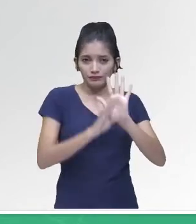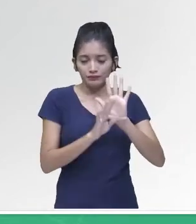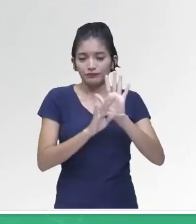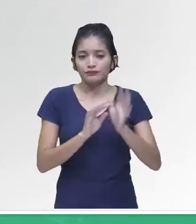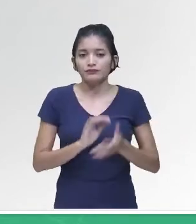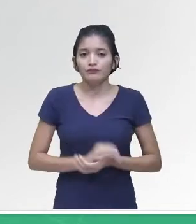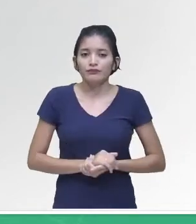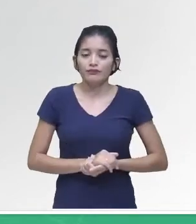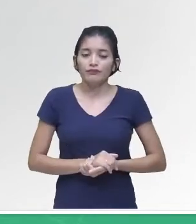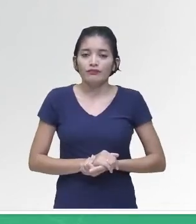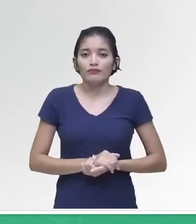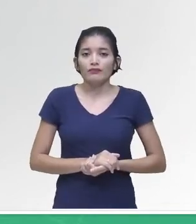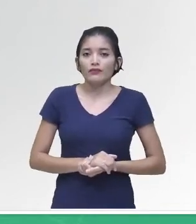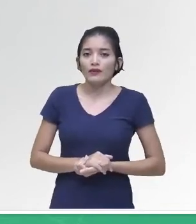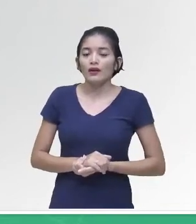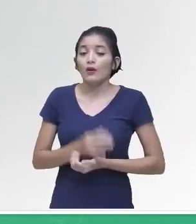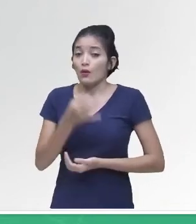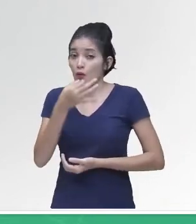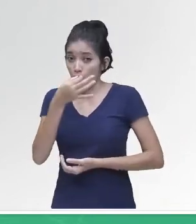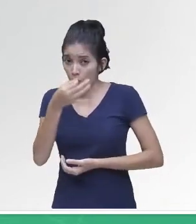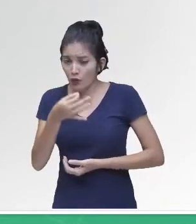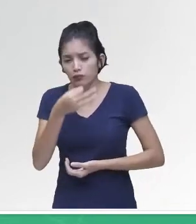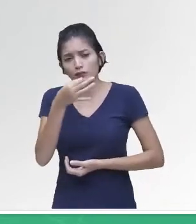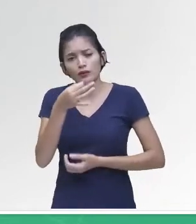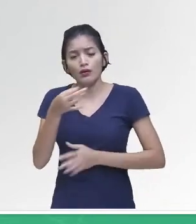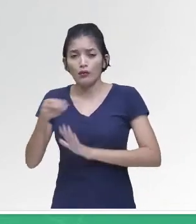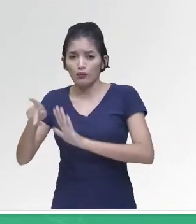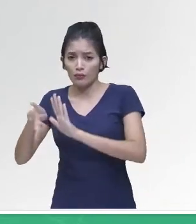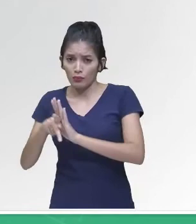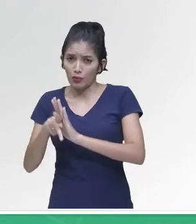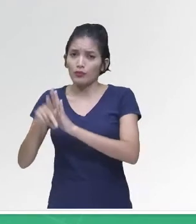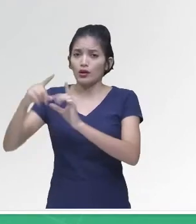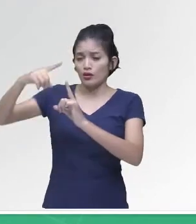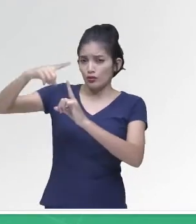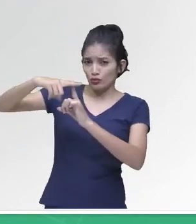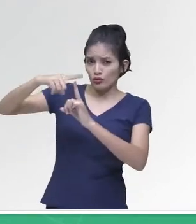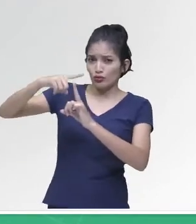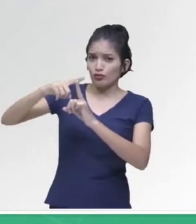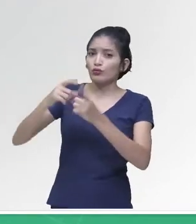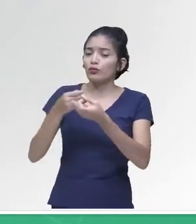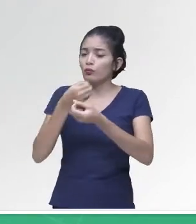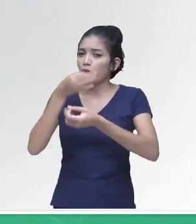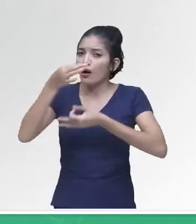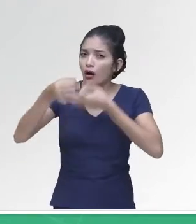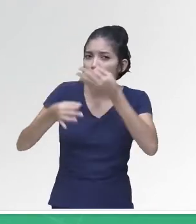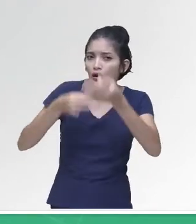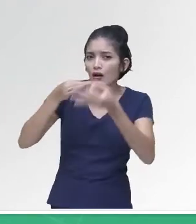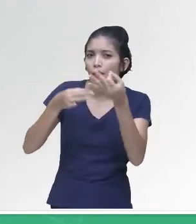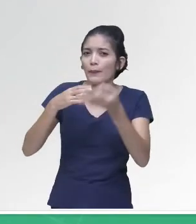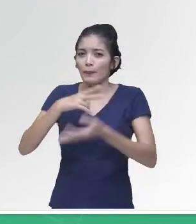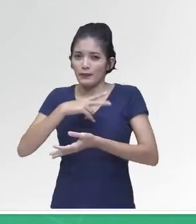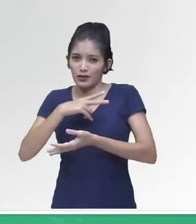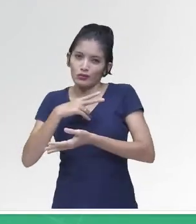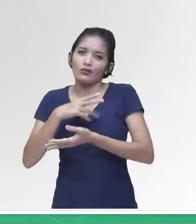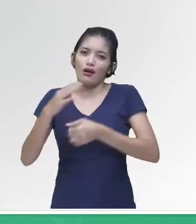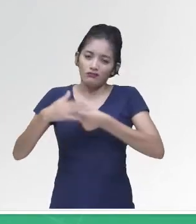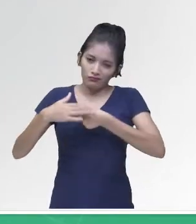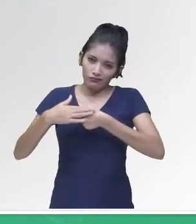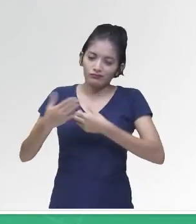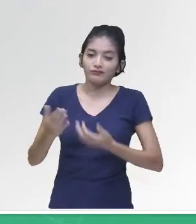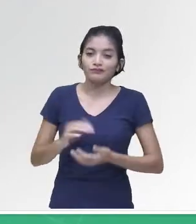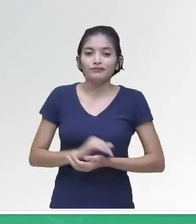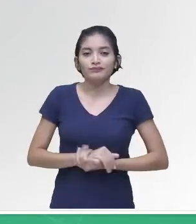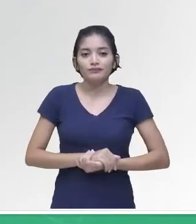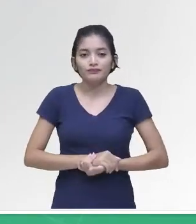esse texto social de opinião, ele vai pertencer ao tipo argumentativo, ok? Olha só o que mais diz